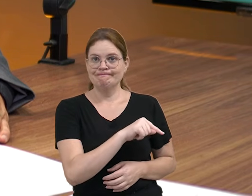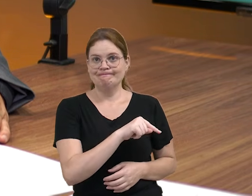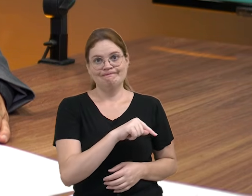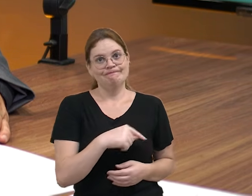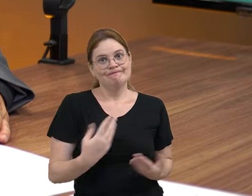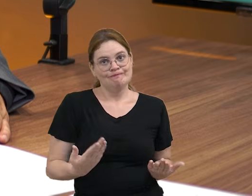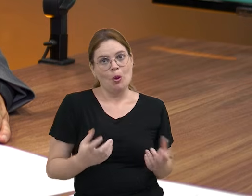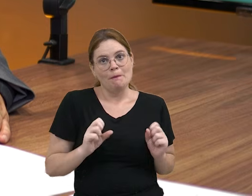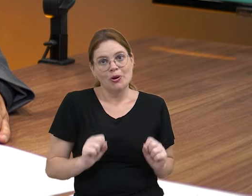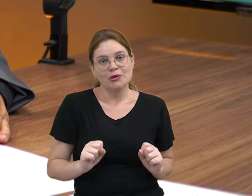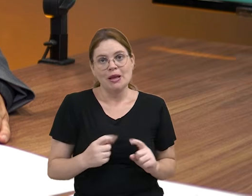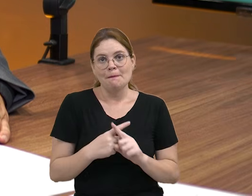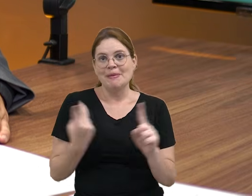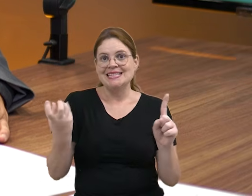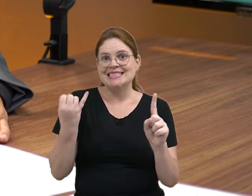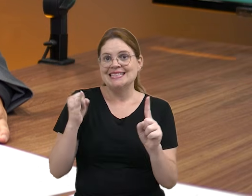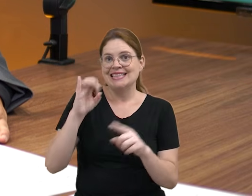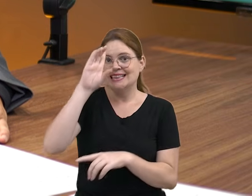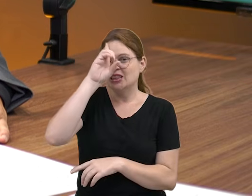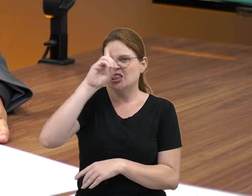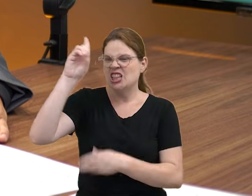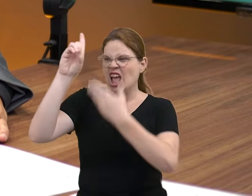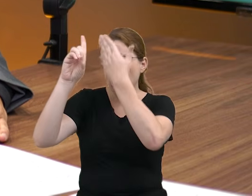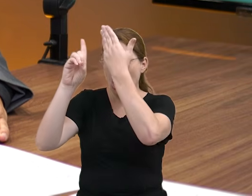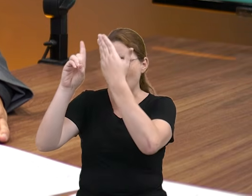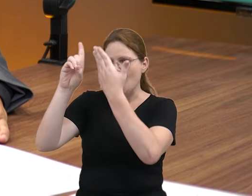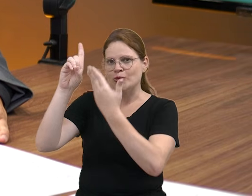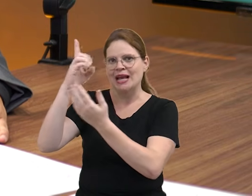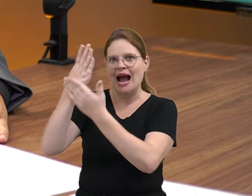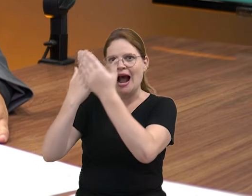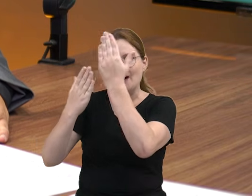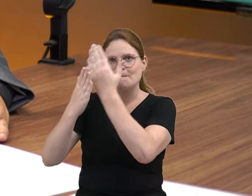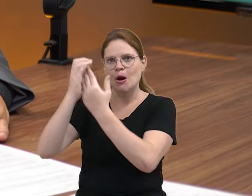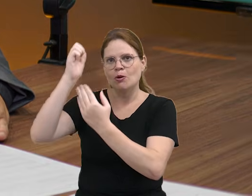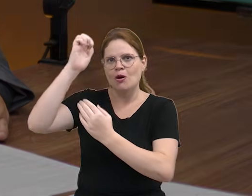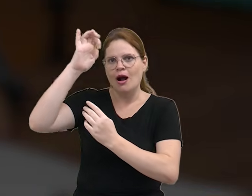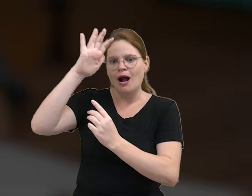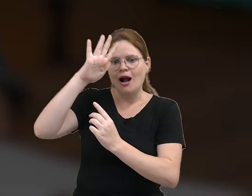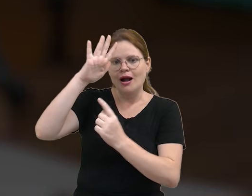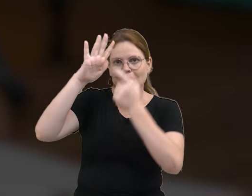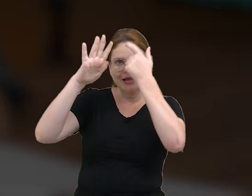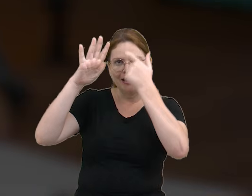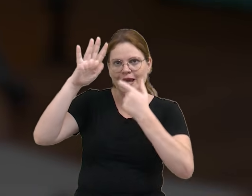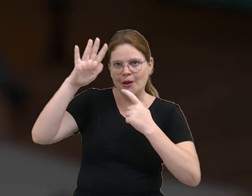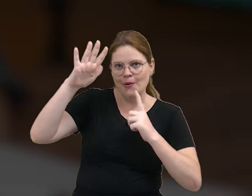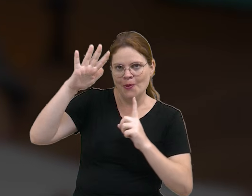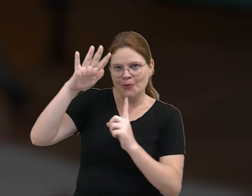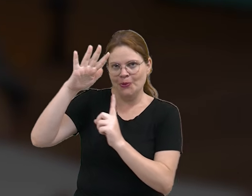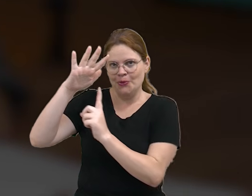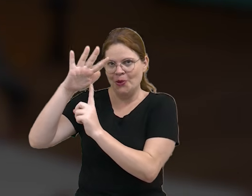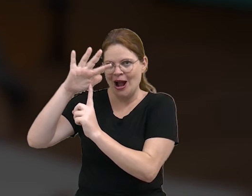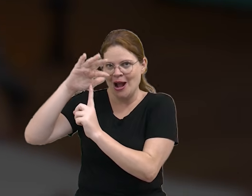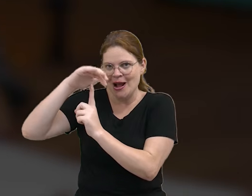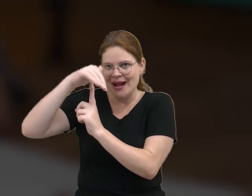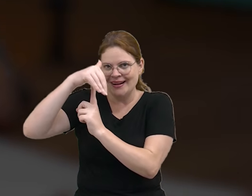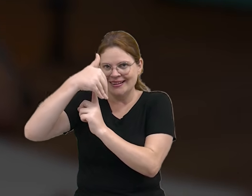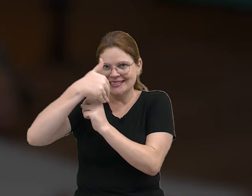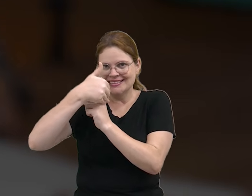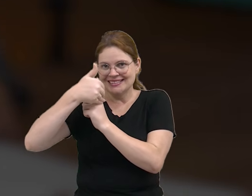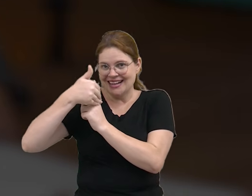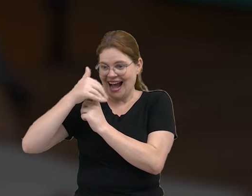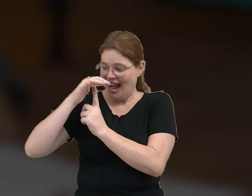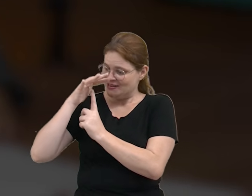a sombra do Onipotente, aquele, diz o Salmo 91, aquele que habita no esconderijo do Altíssimo,